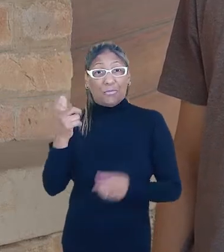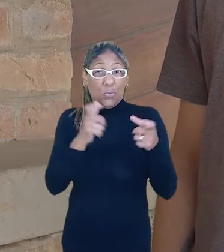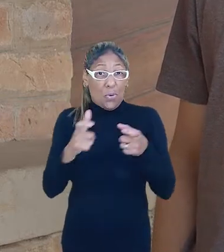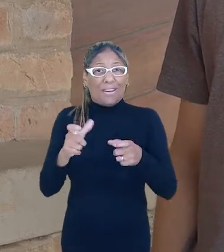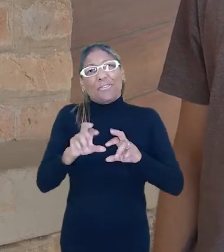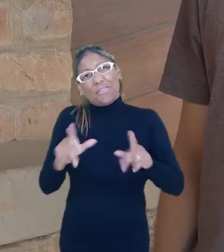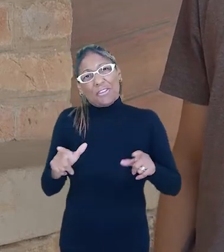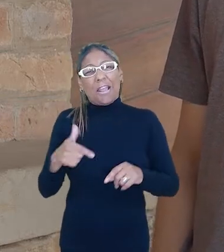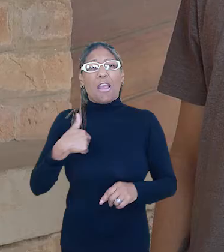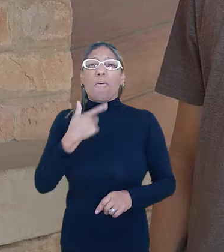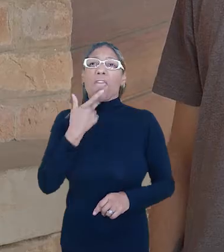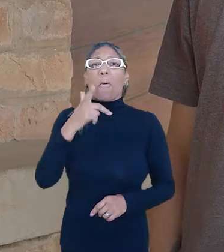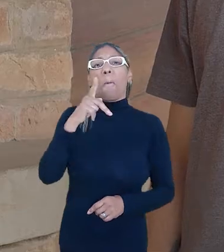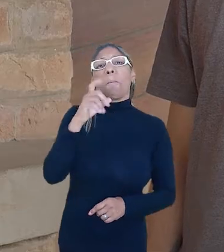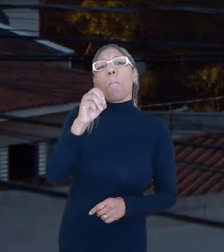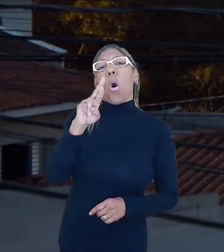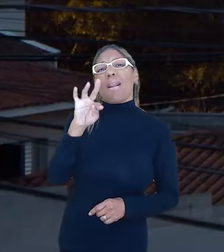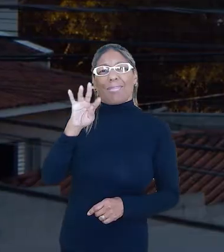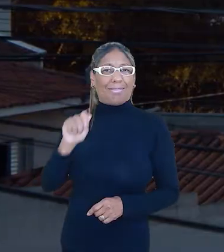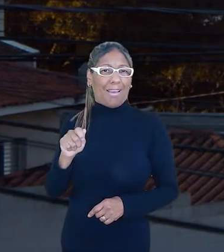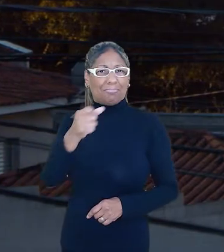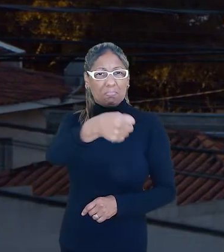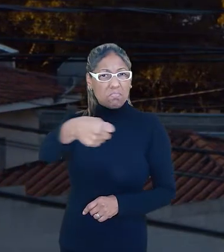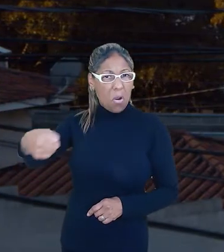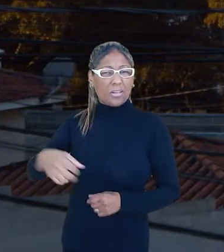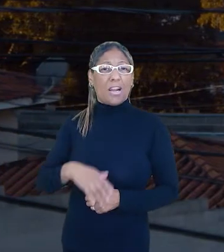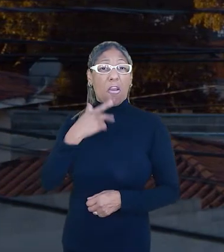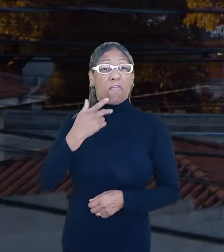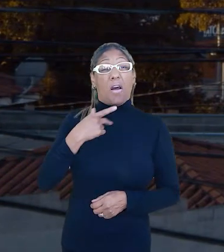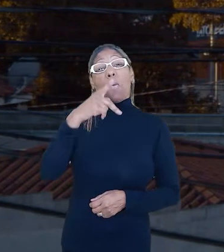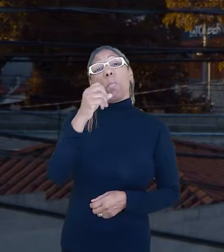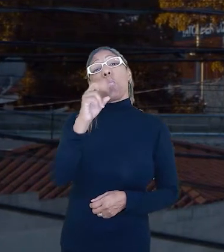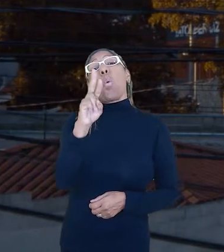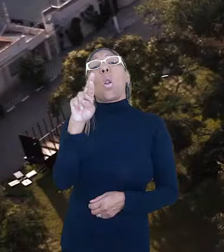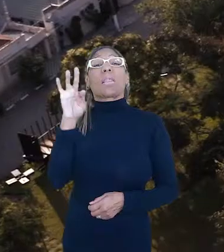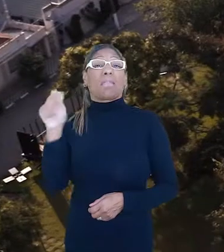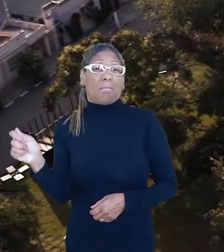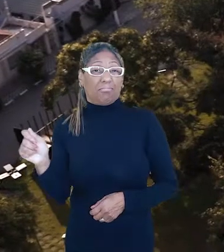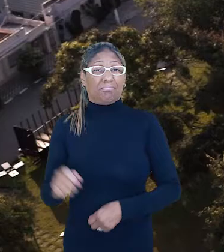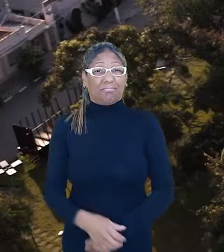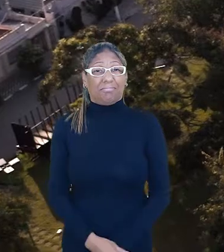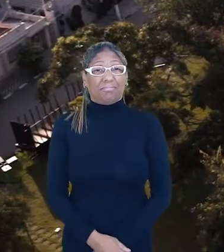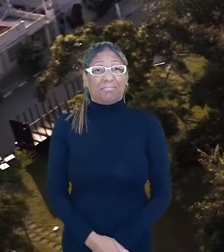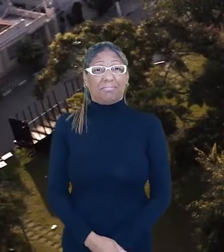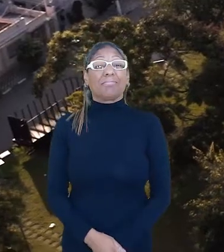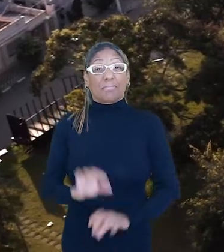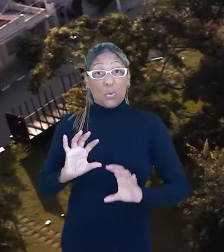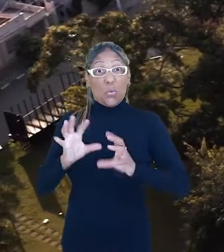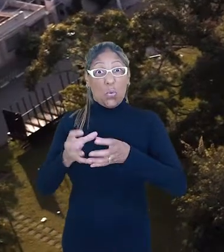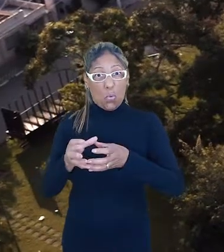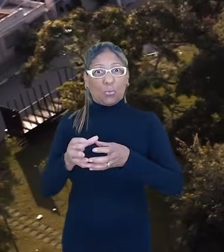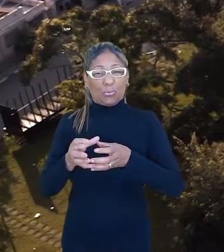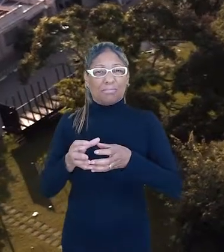porta, eu não falo porta. Cidade com várias árvores, pessoas e carros passam na rua.